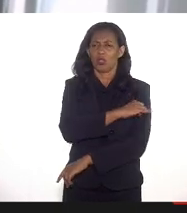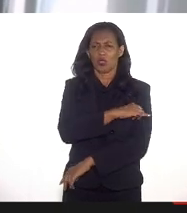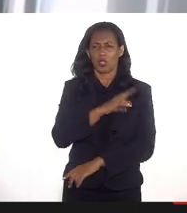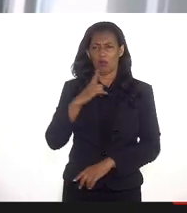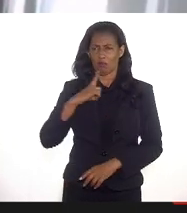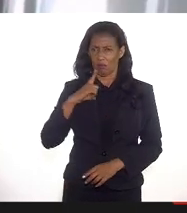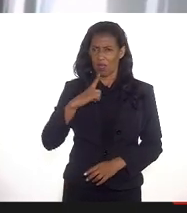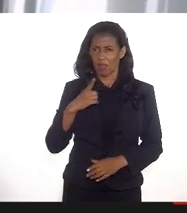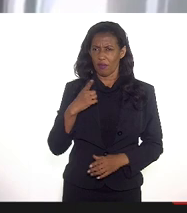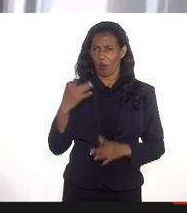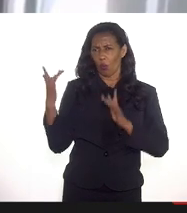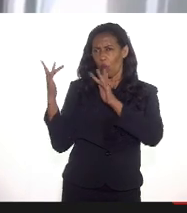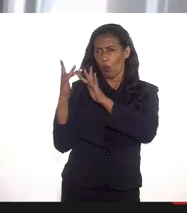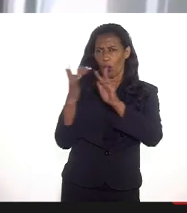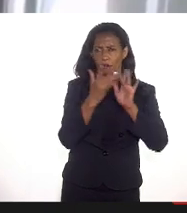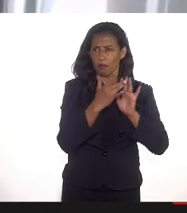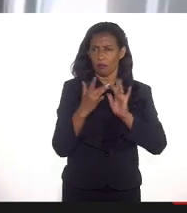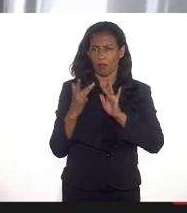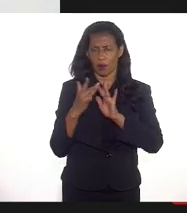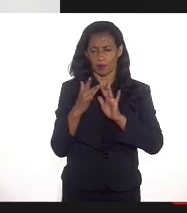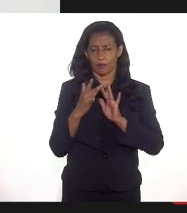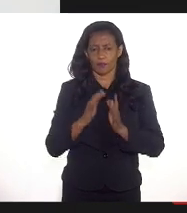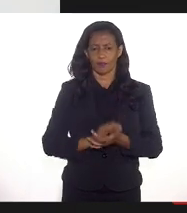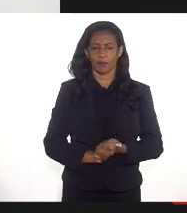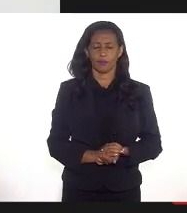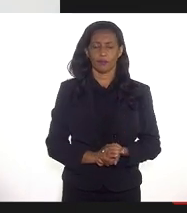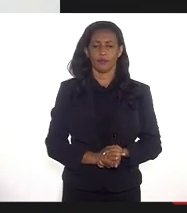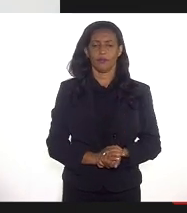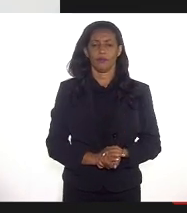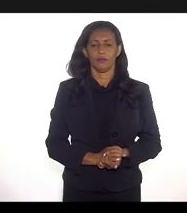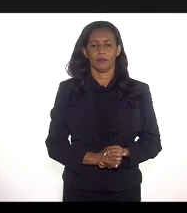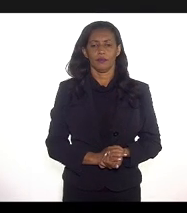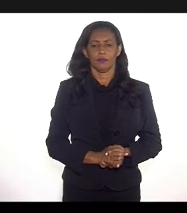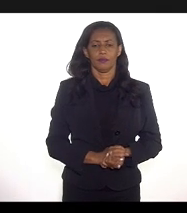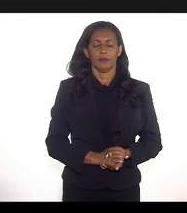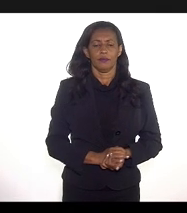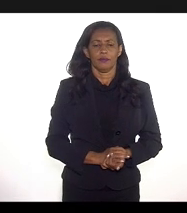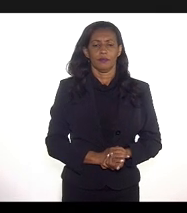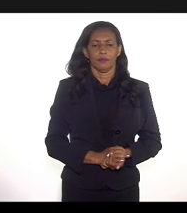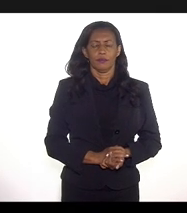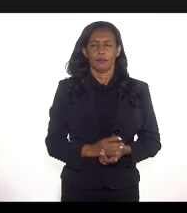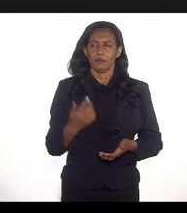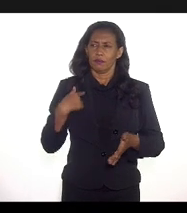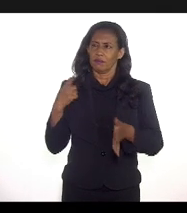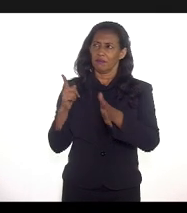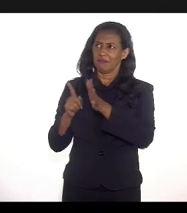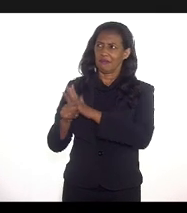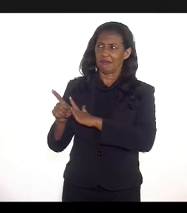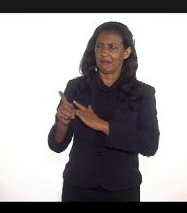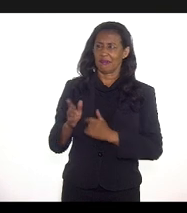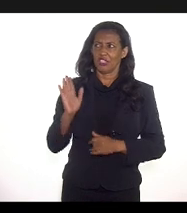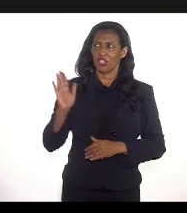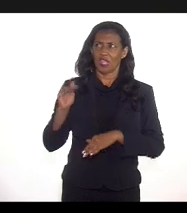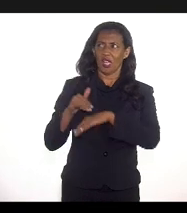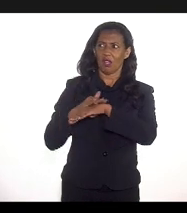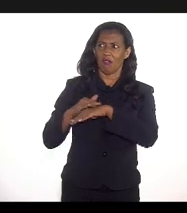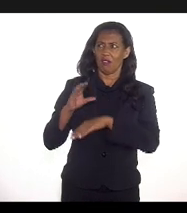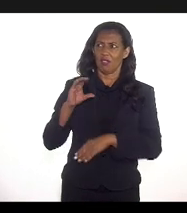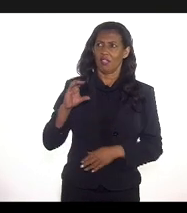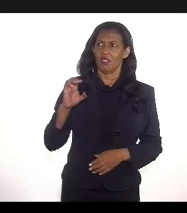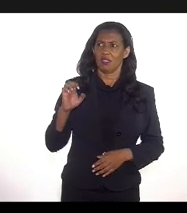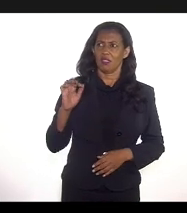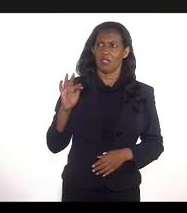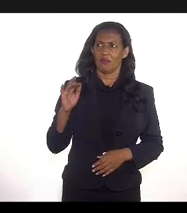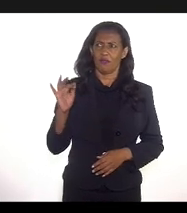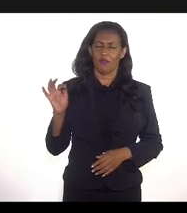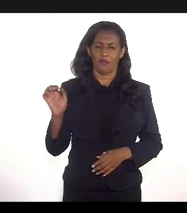eles? Ô, Márcio, vocês conversaram com o Cefet sobre isso? A